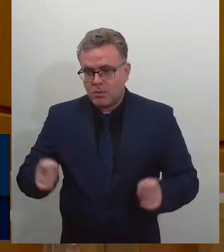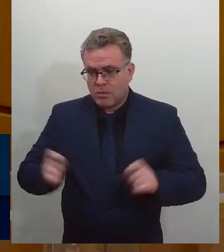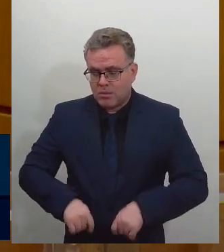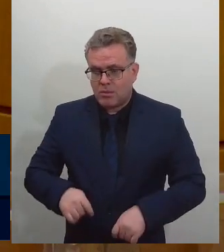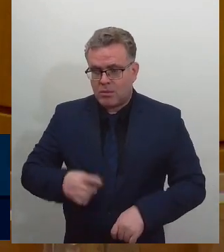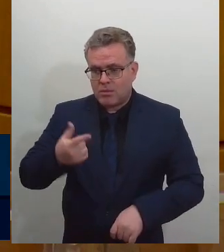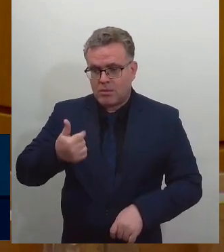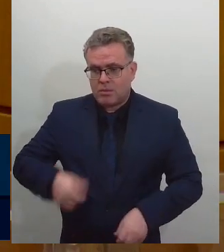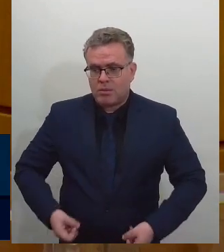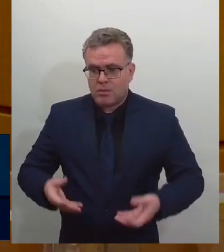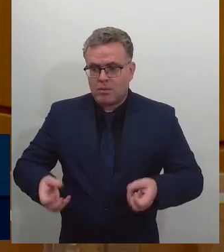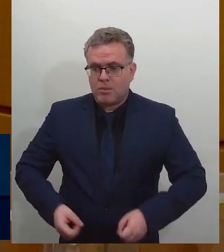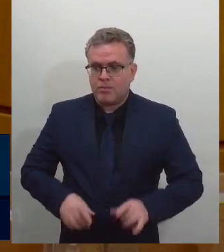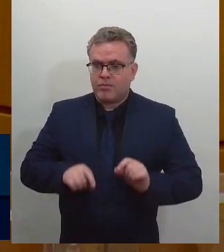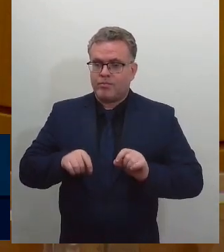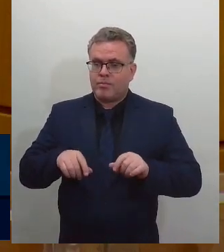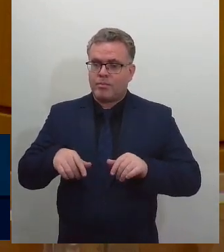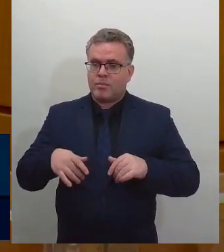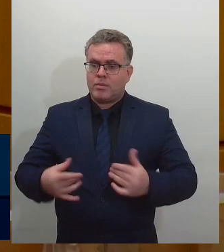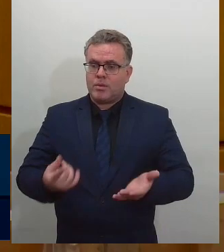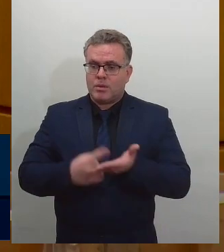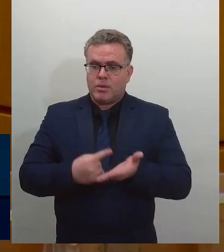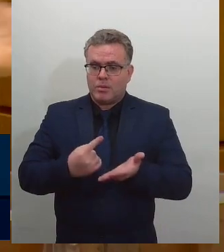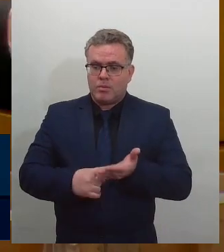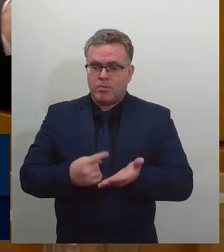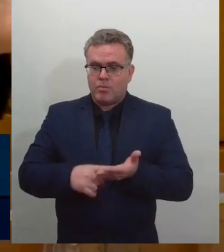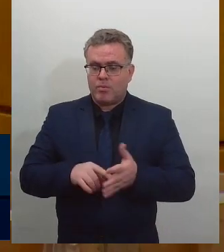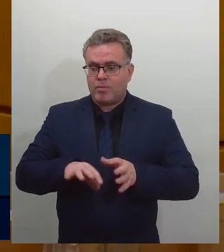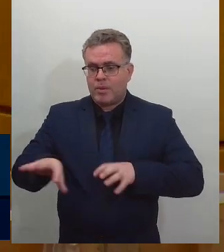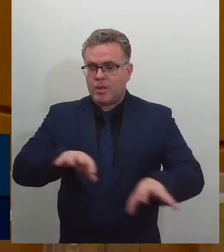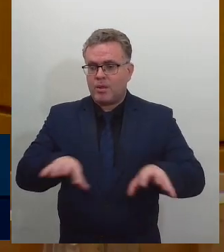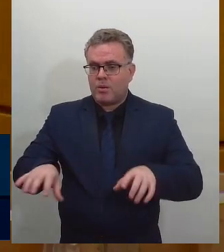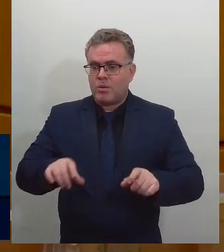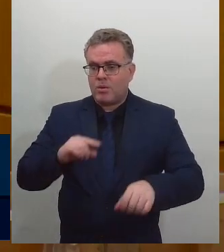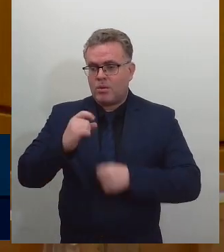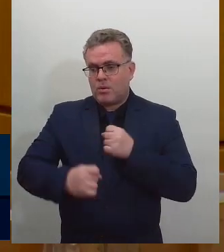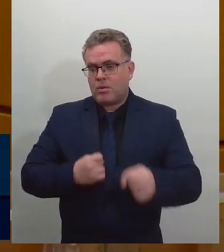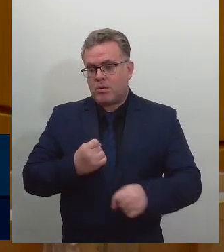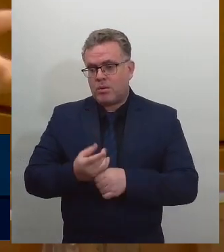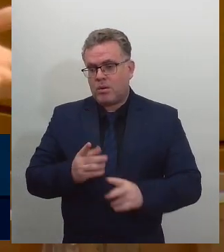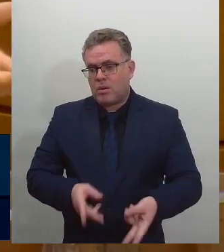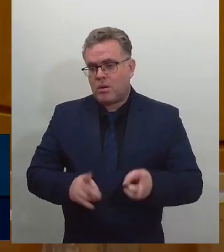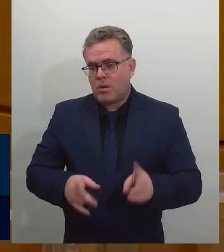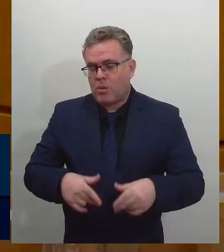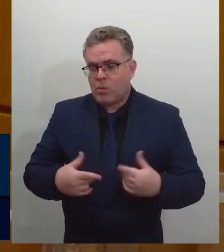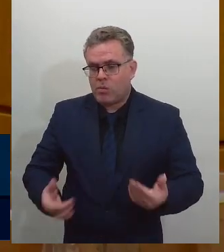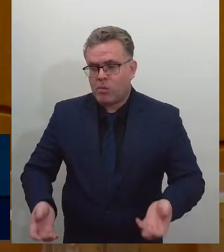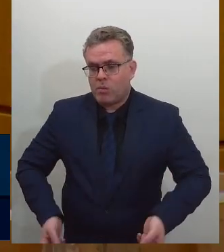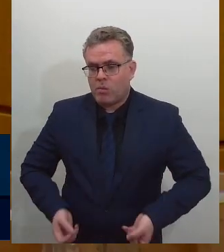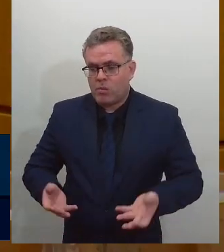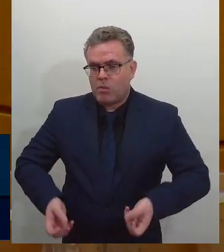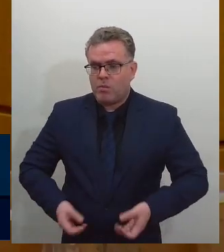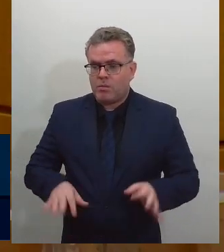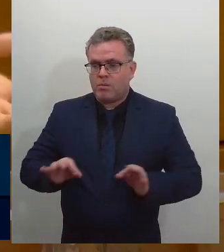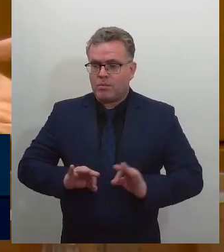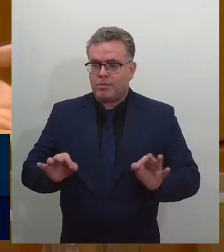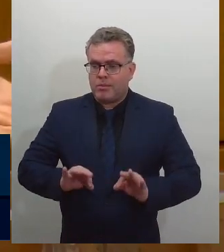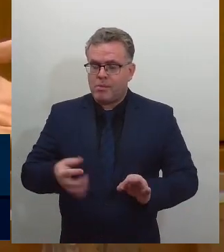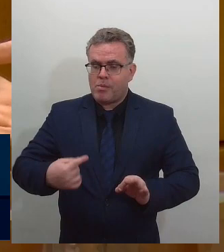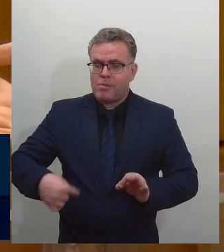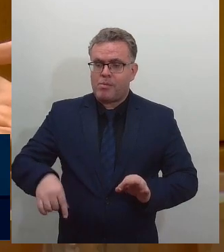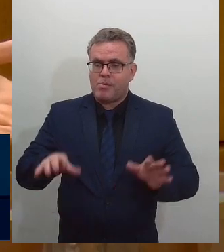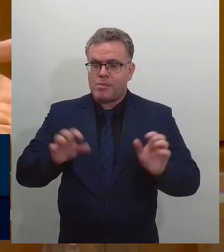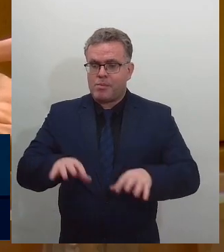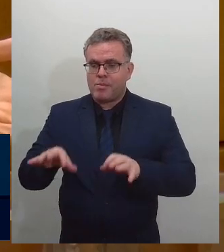separar mais 10 para terminar a rede, porque no outro ano você não vai ter mais despesa nenhuma. Porque aí a gente está chovendo no